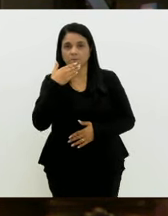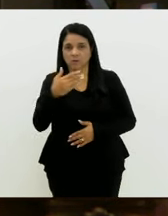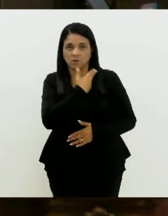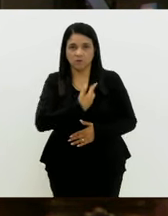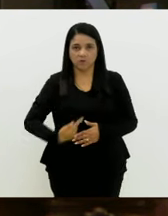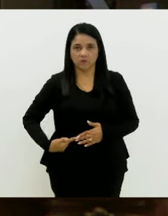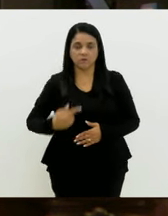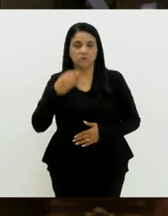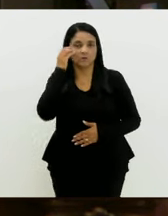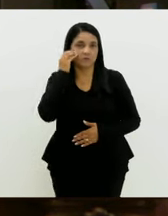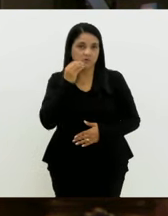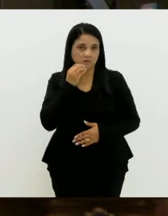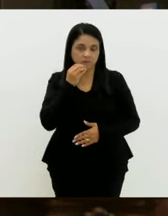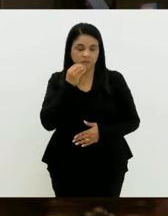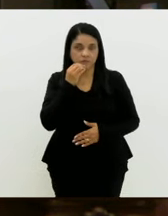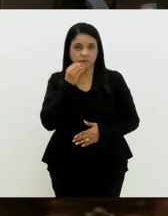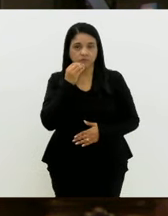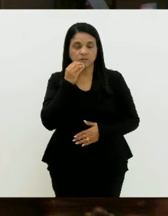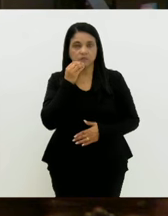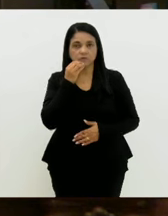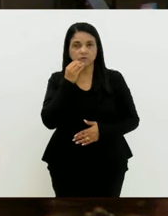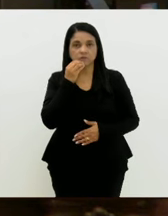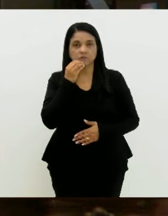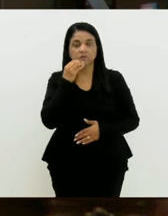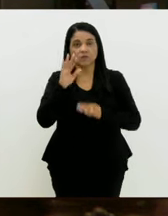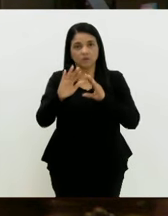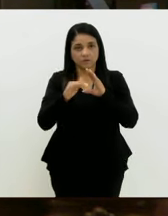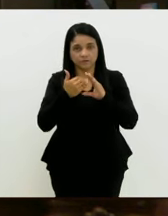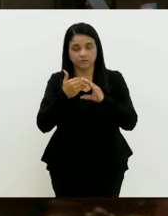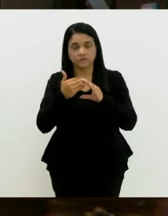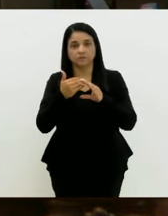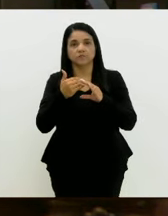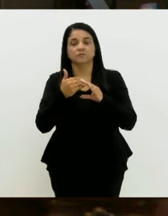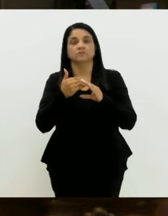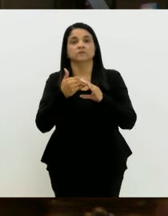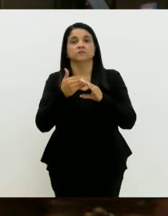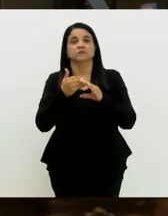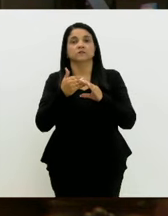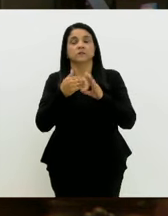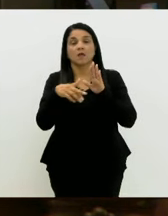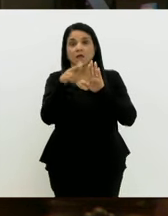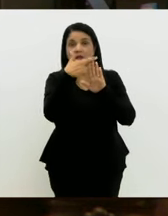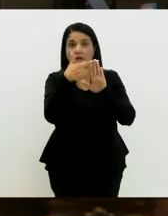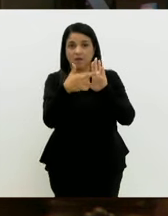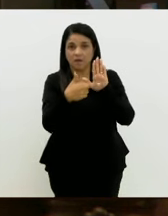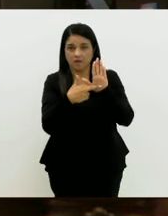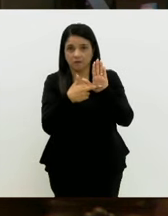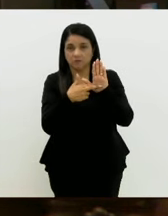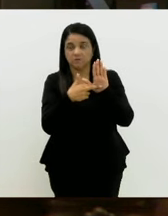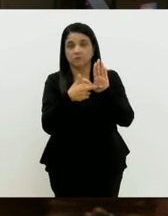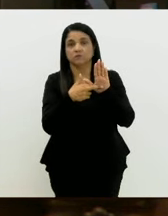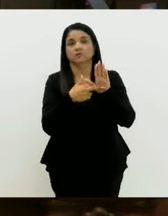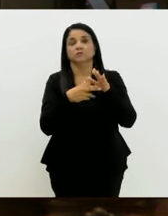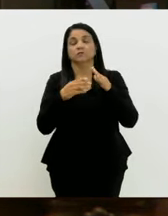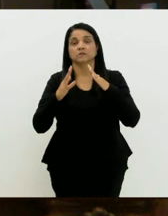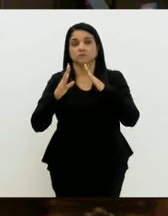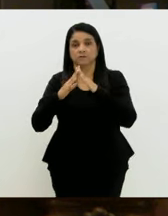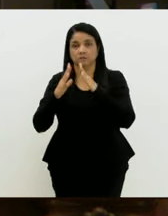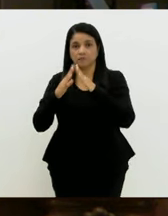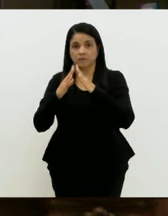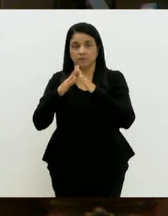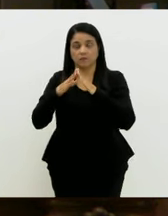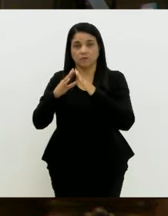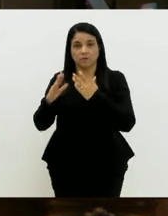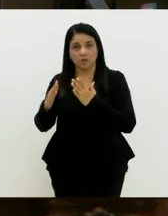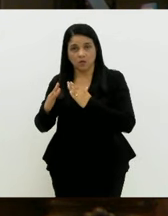do Estado do Rio de Janeiro, Cláudio Castro, o envio de mensagem dispondo sobre a regularização fundiária dos imóveis localizados na